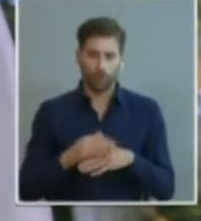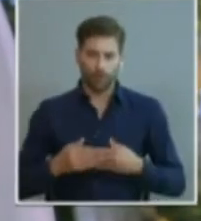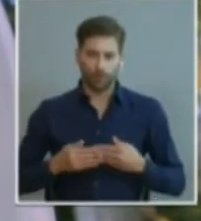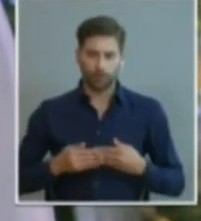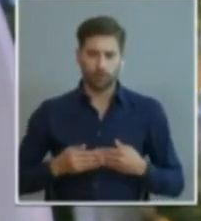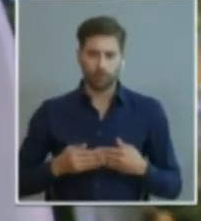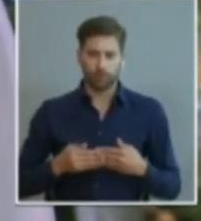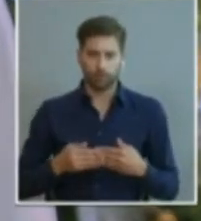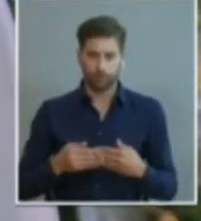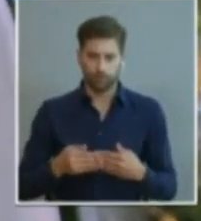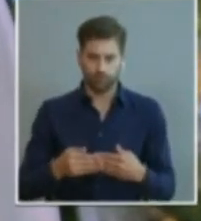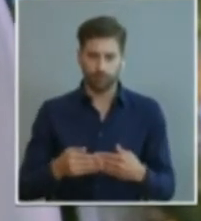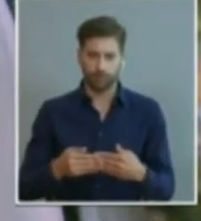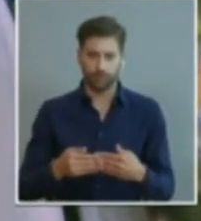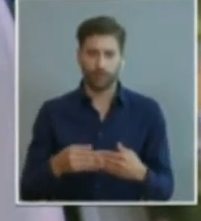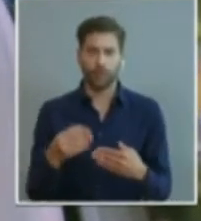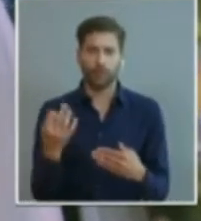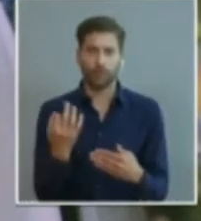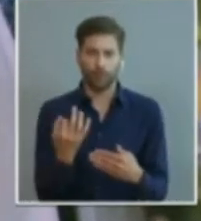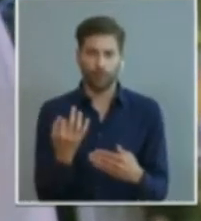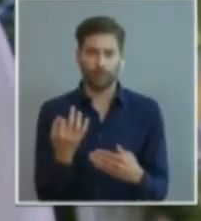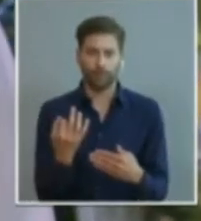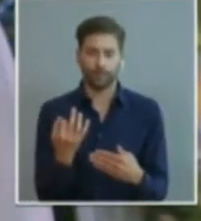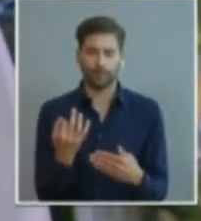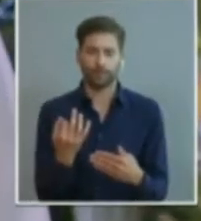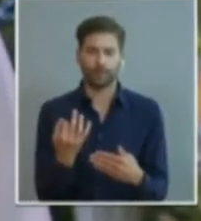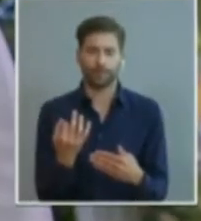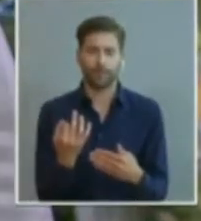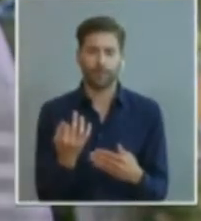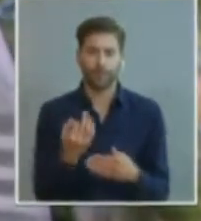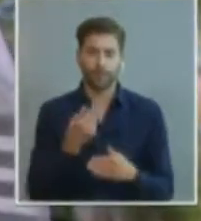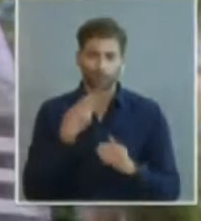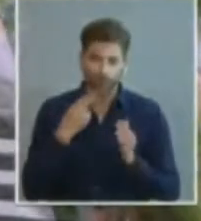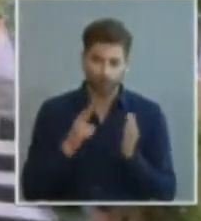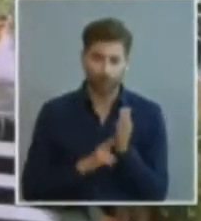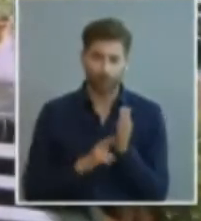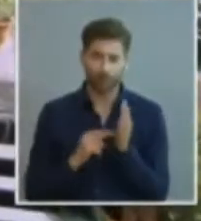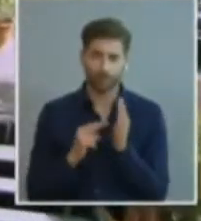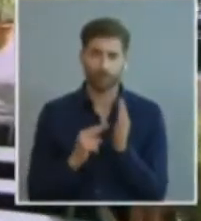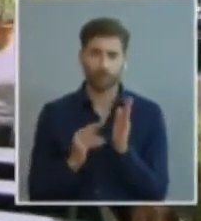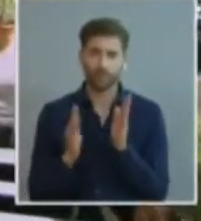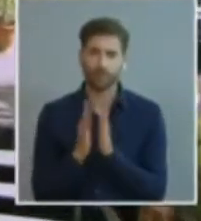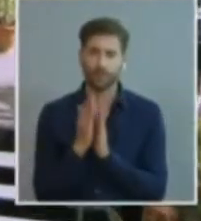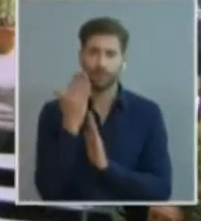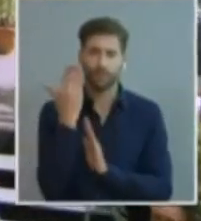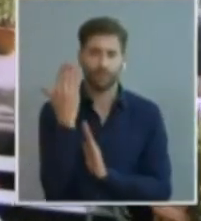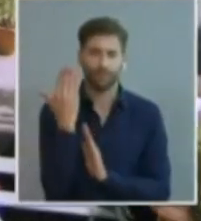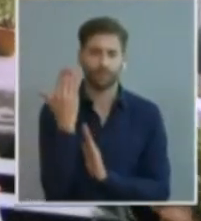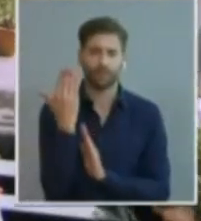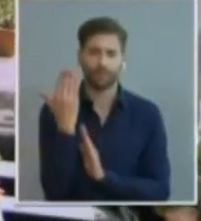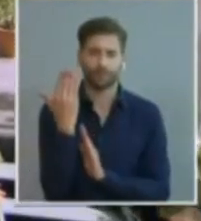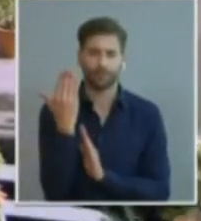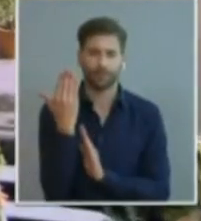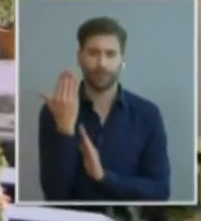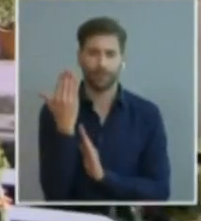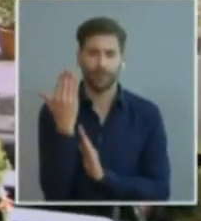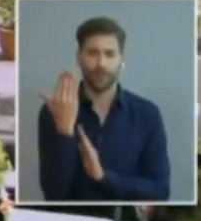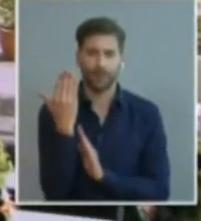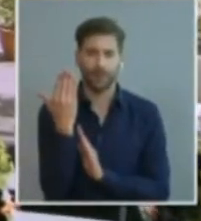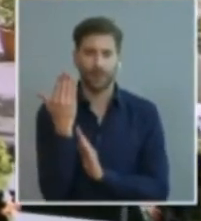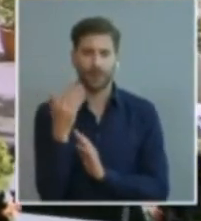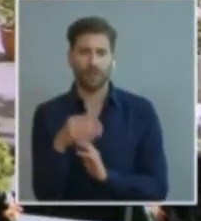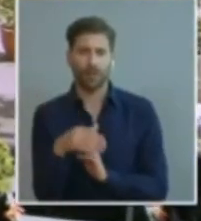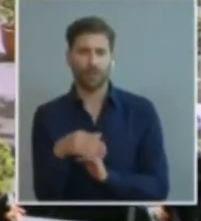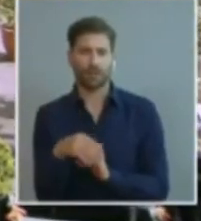divina. Na verdade, Deus não quis que conhecesse a corrupção do